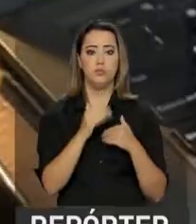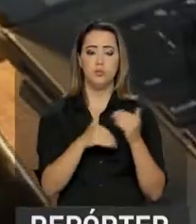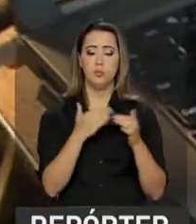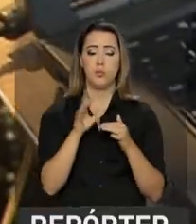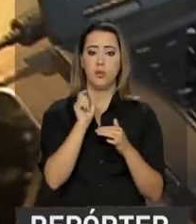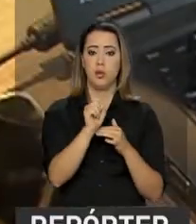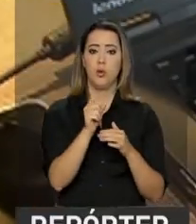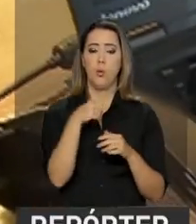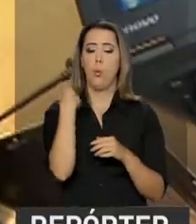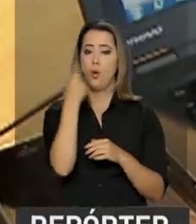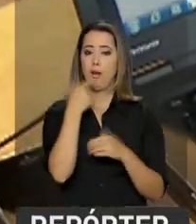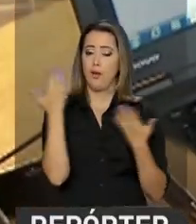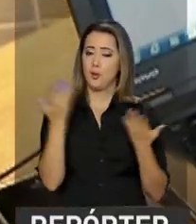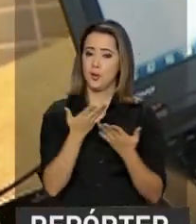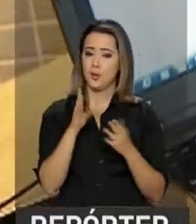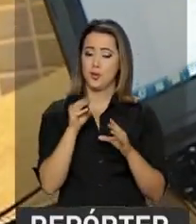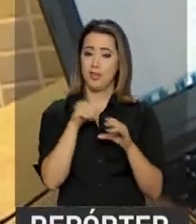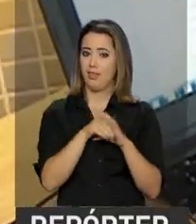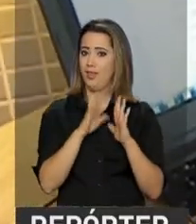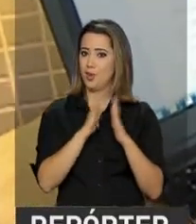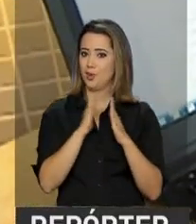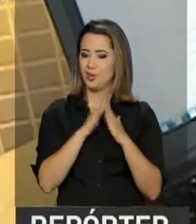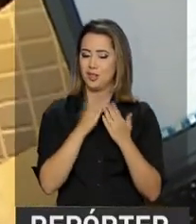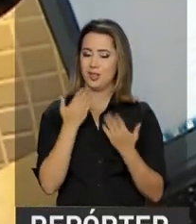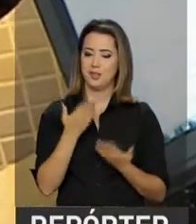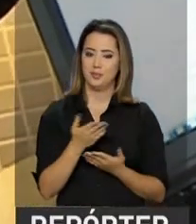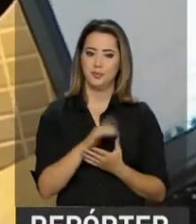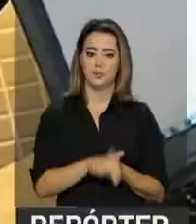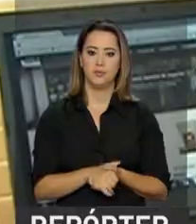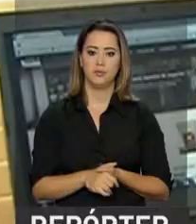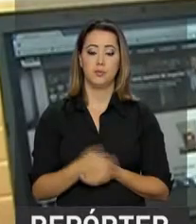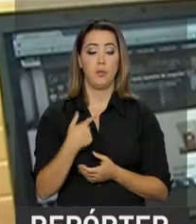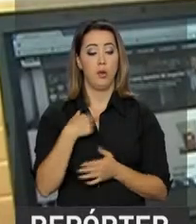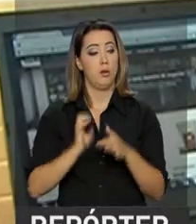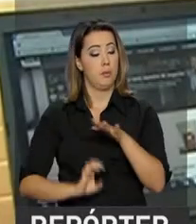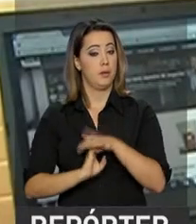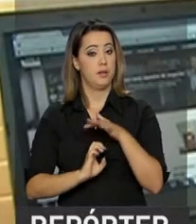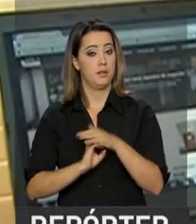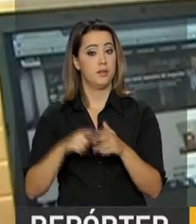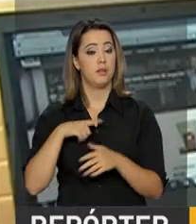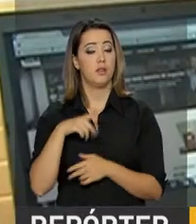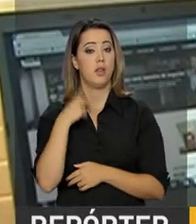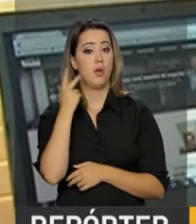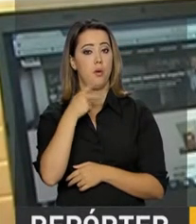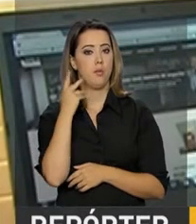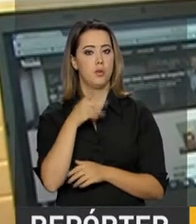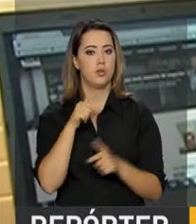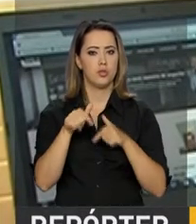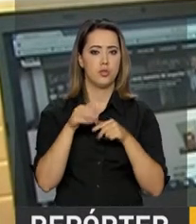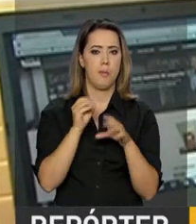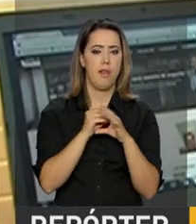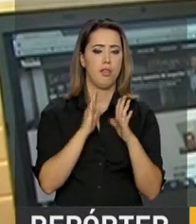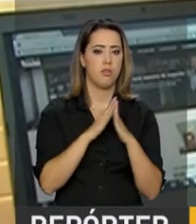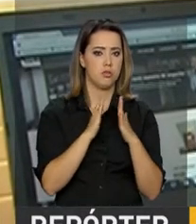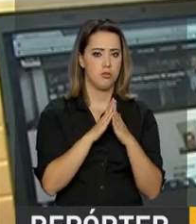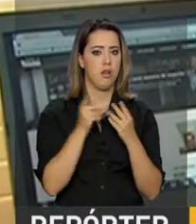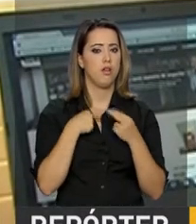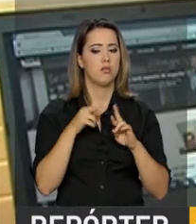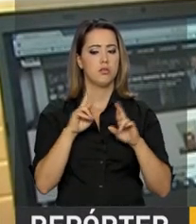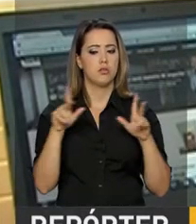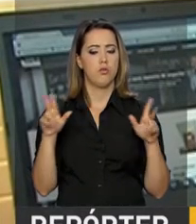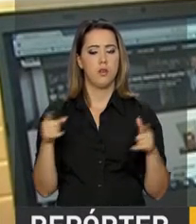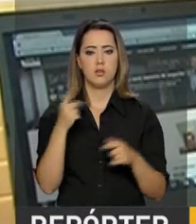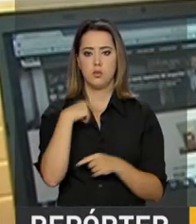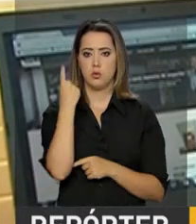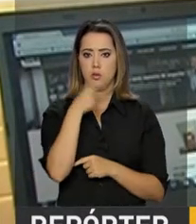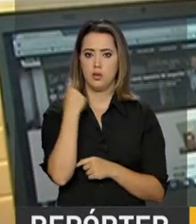o expediente dela hoje no apartamento onde mora a empresa que o trabalho tem uma política de home office então tem uma flexibilidade de eu poder